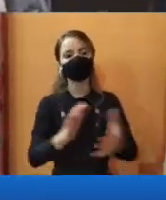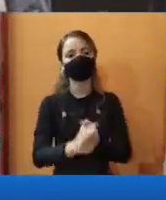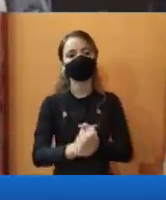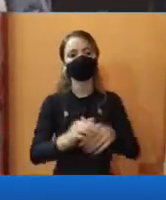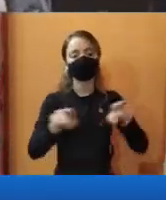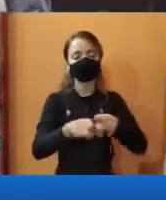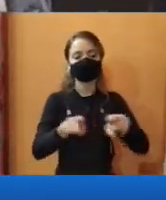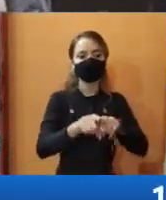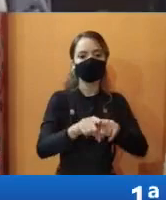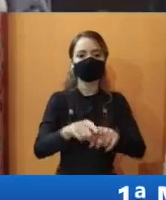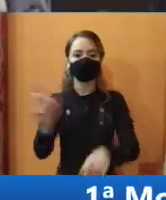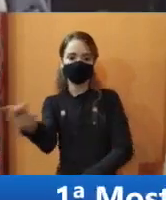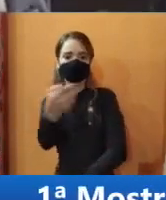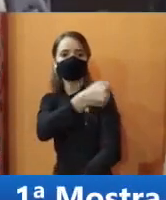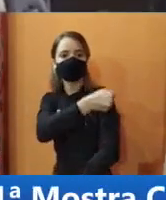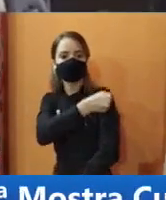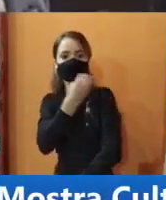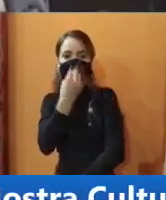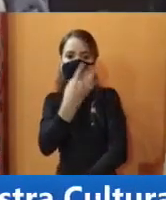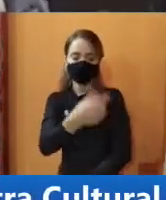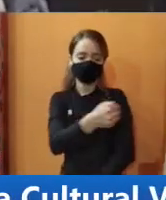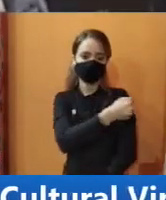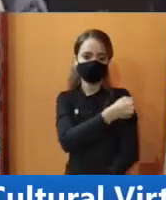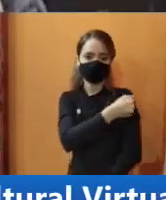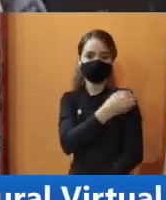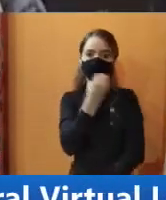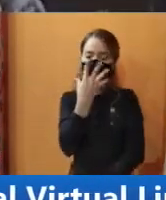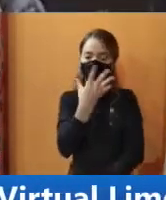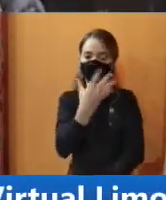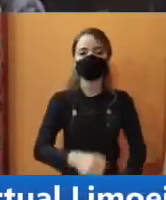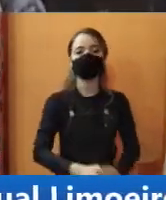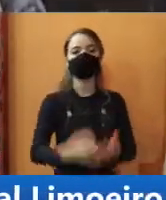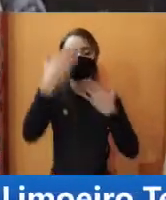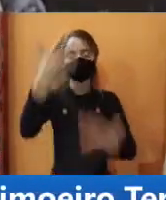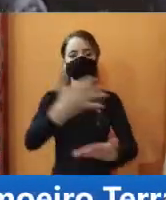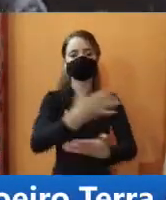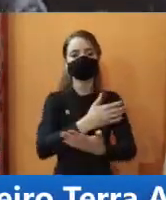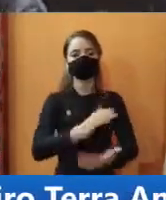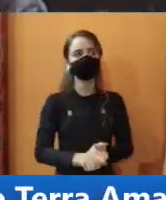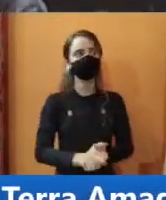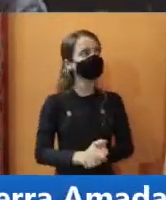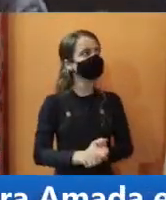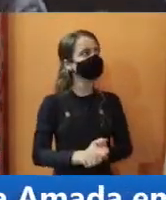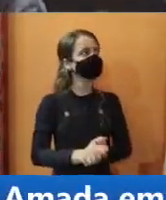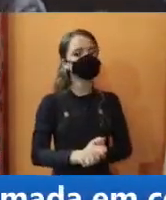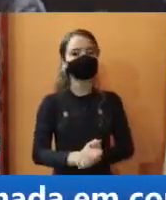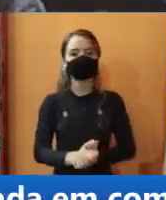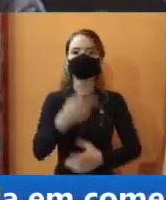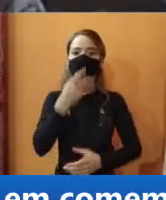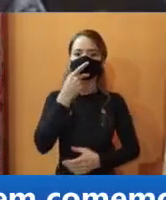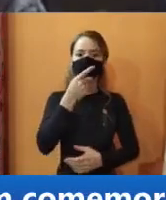vacina boa é vacina no braço. Parabéns, cara. Obrigado. Obrigado, Valdésio. Tenho que falar.